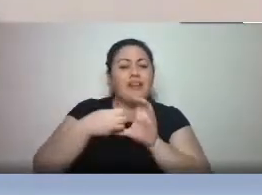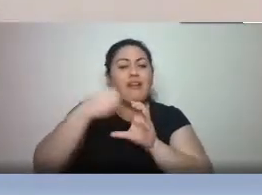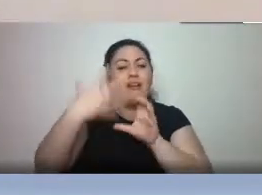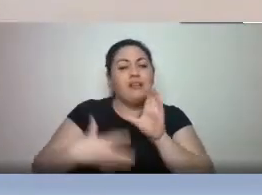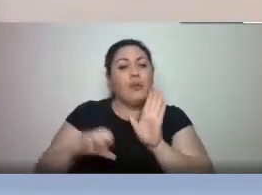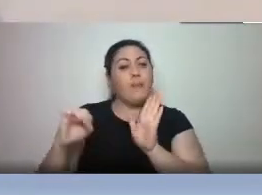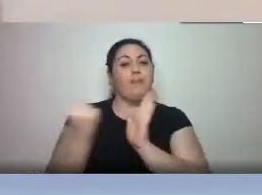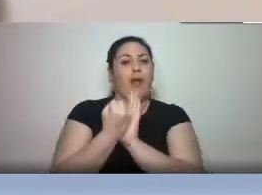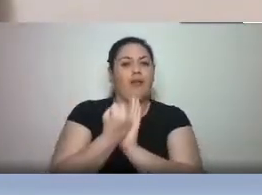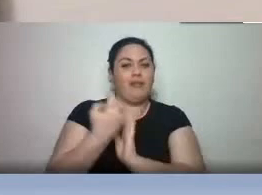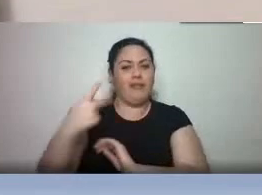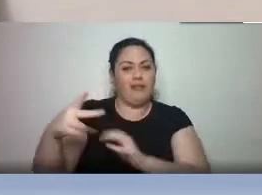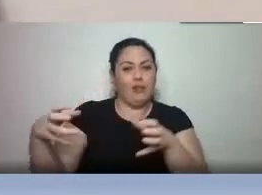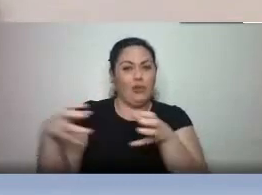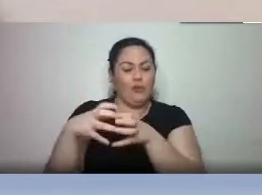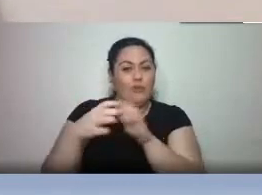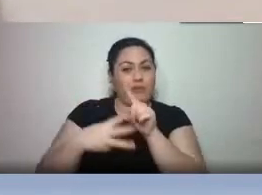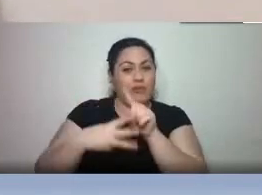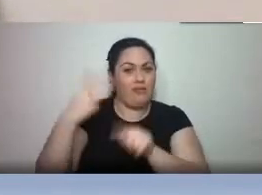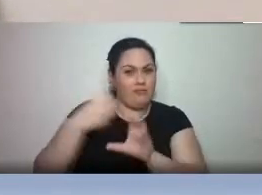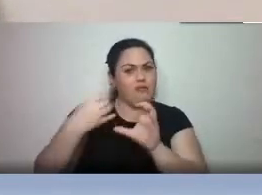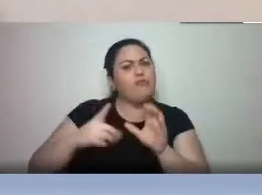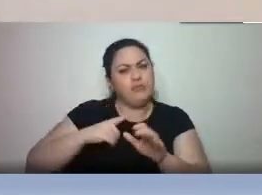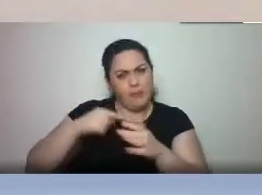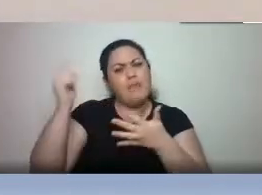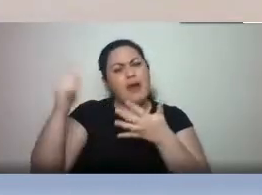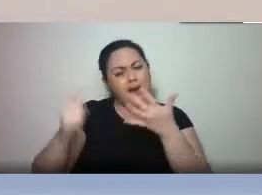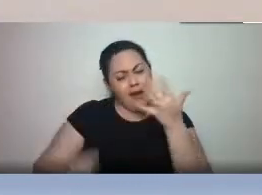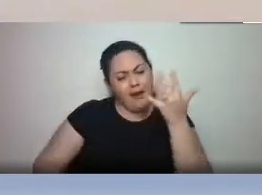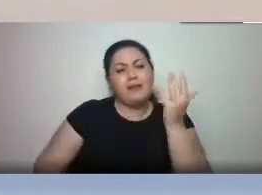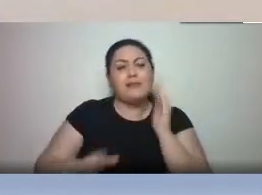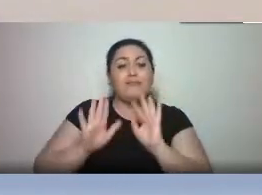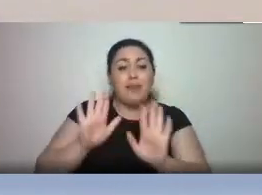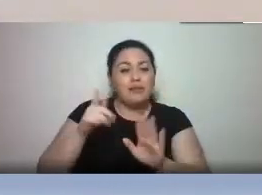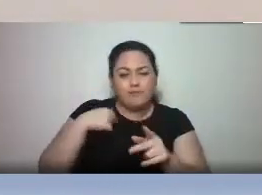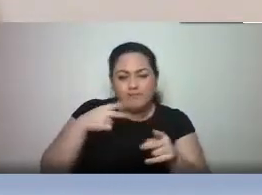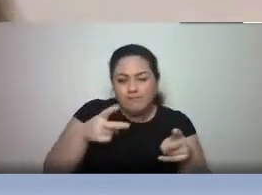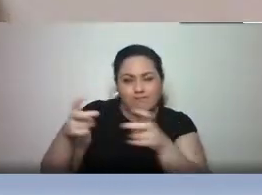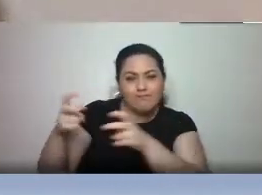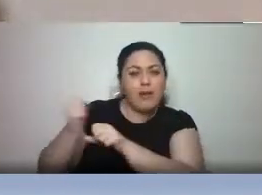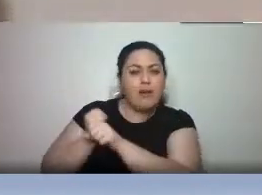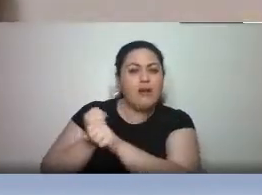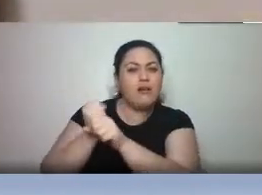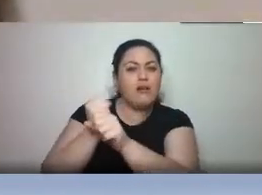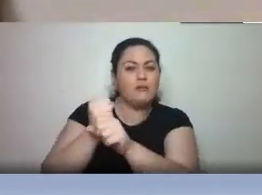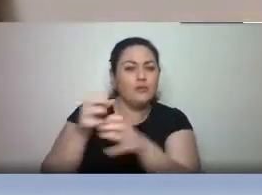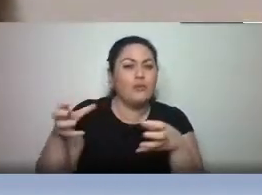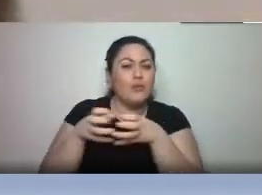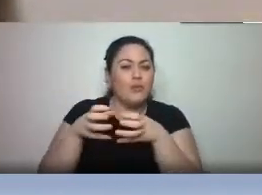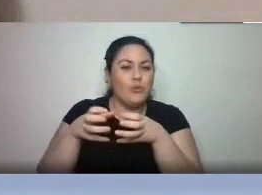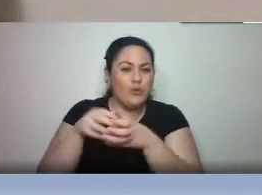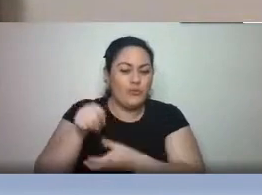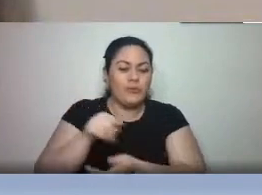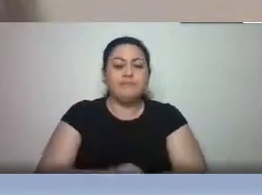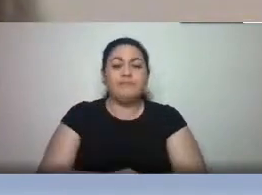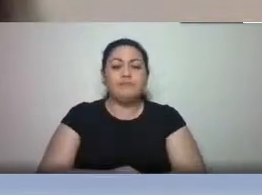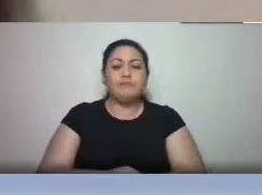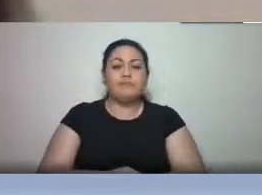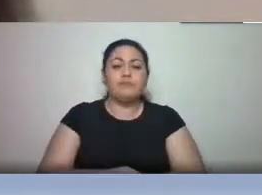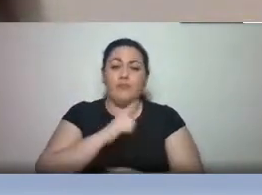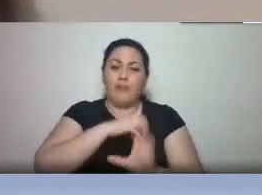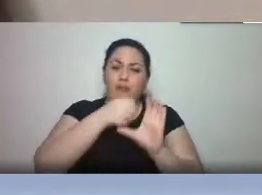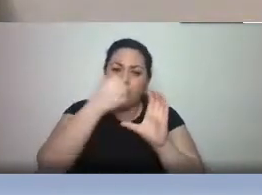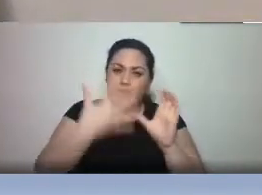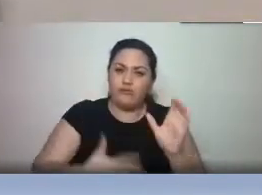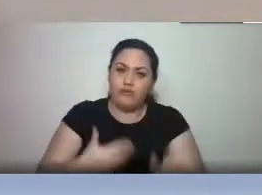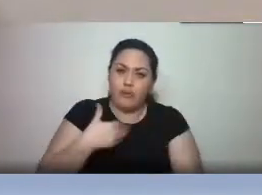da turma, dentre muitas, que identifiquei ao longo desses anos de convivência. Para essas características, eu vou tomar a